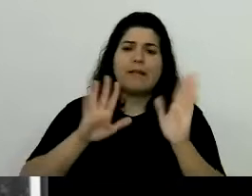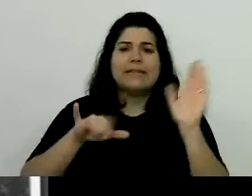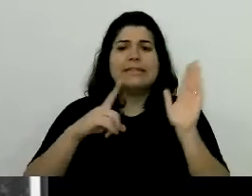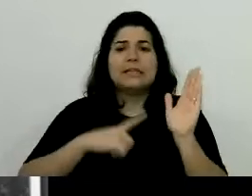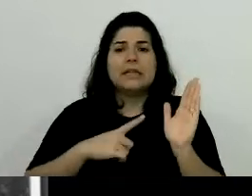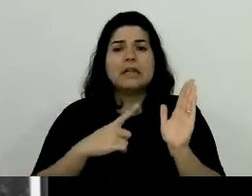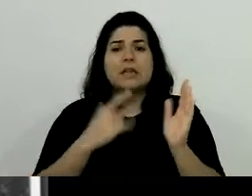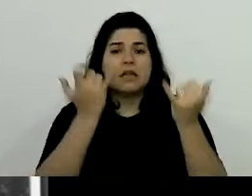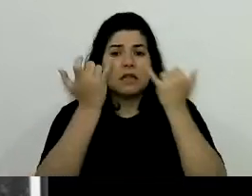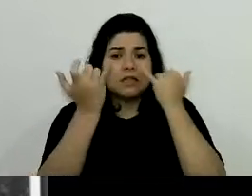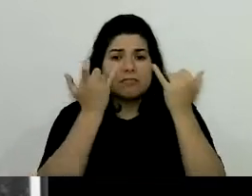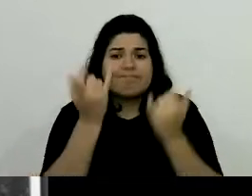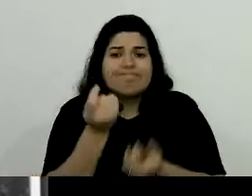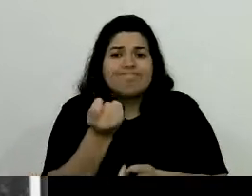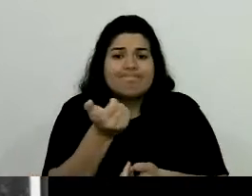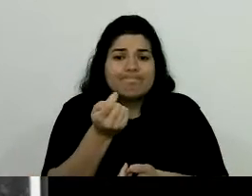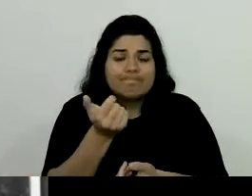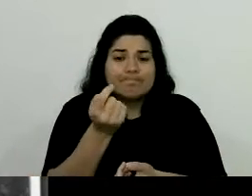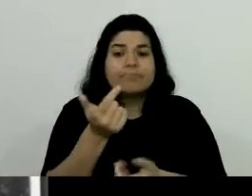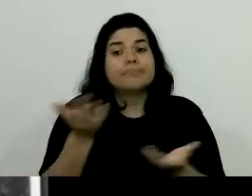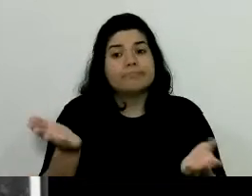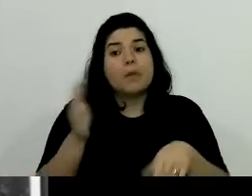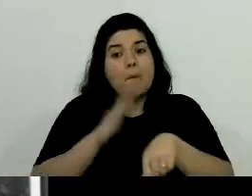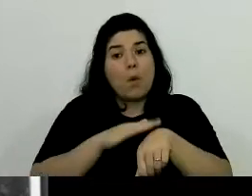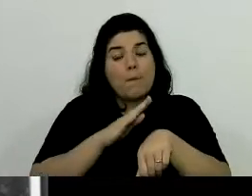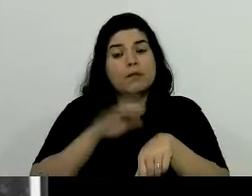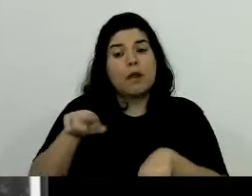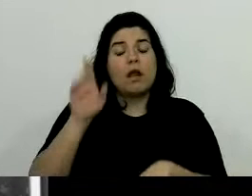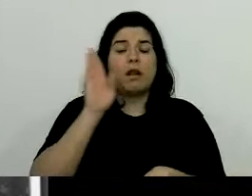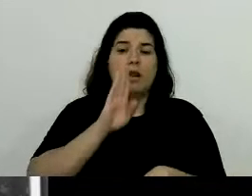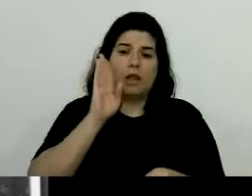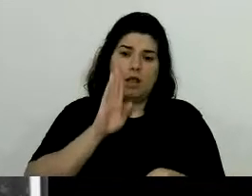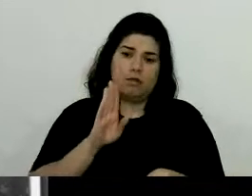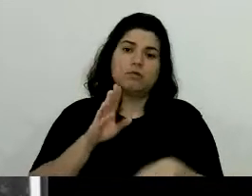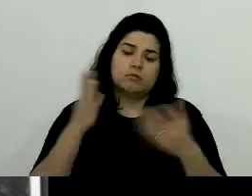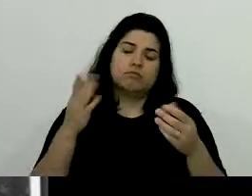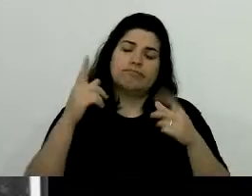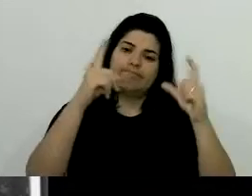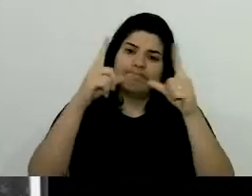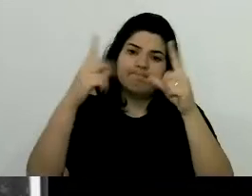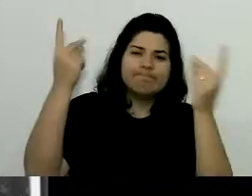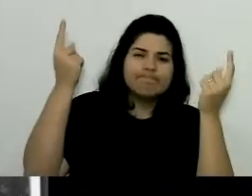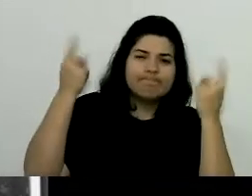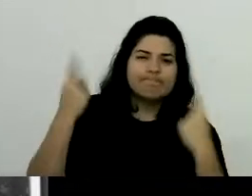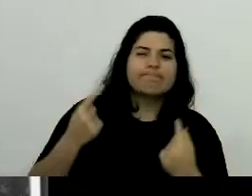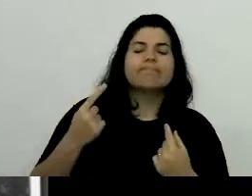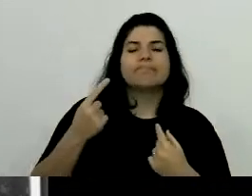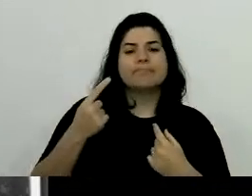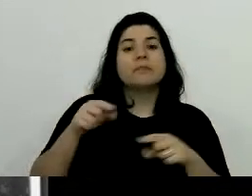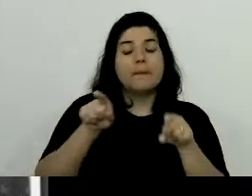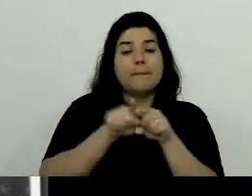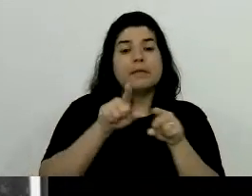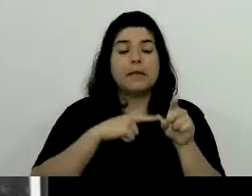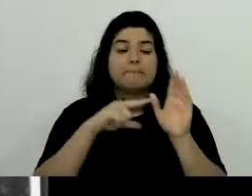dados. Então, é esse momento que é legal. Imagens do passado e documentos de um produtor. Eixos lógicos que